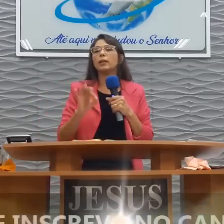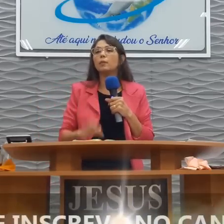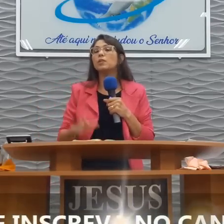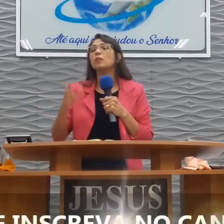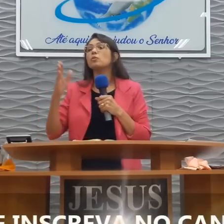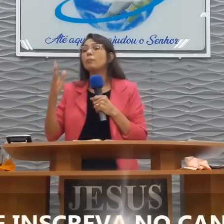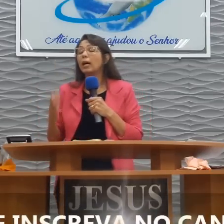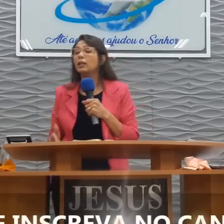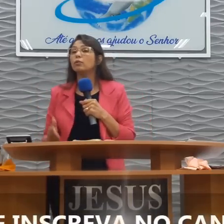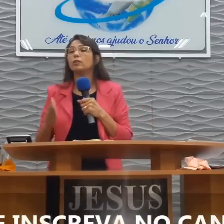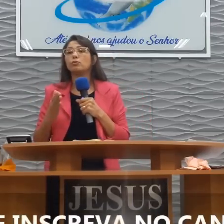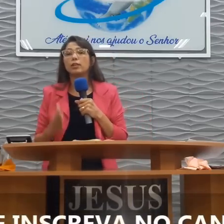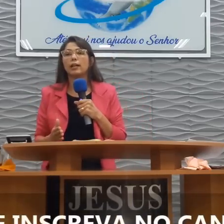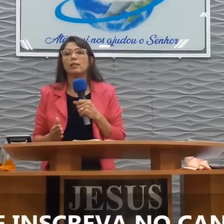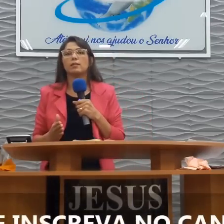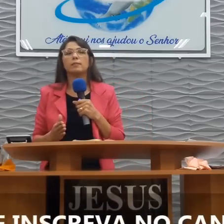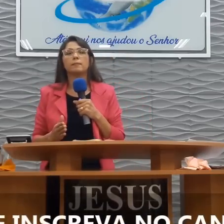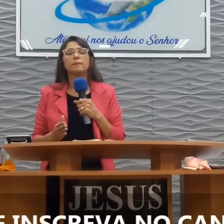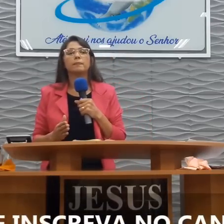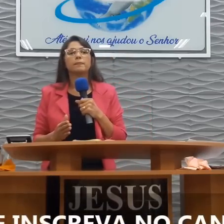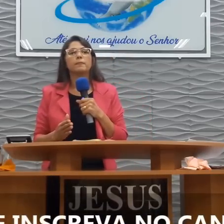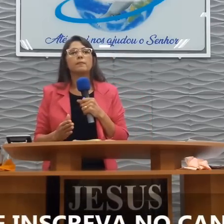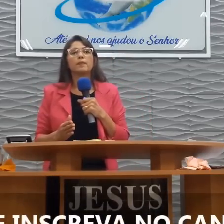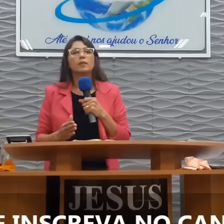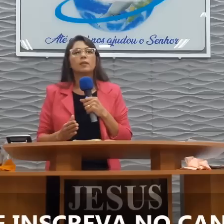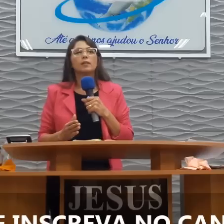nós que trabalhamos e temos um marido dentro de casa.